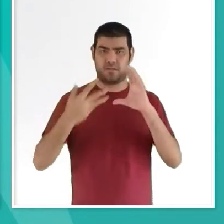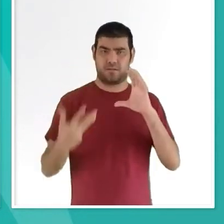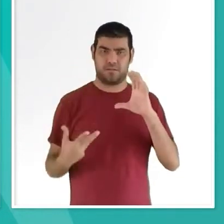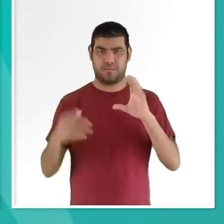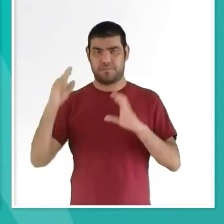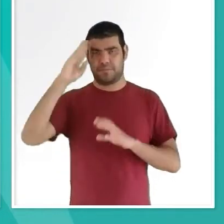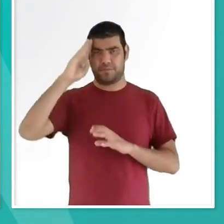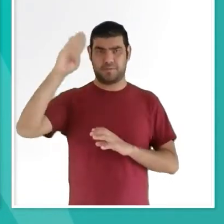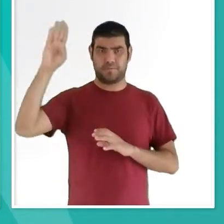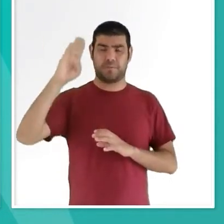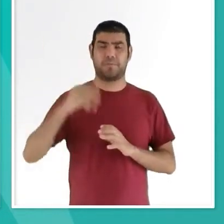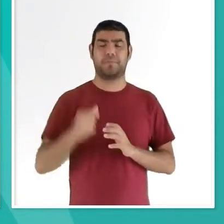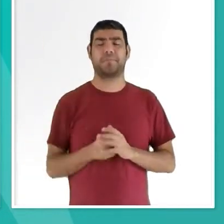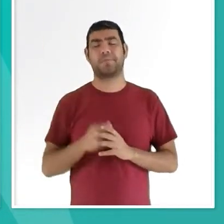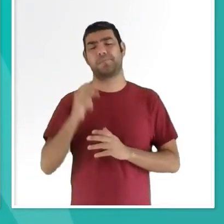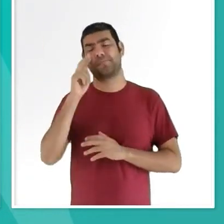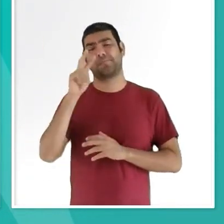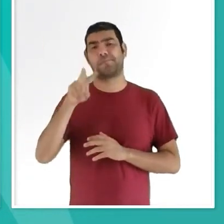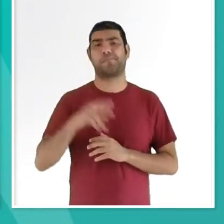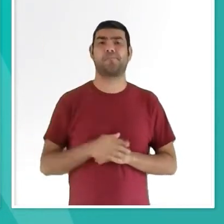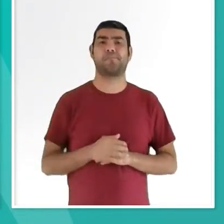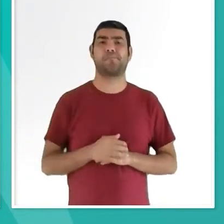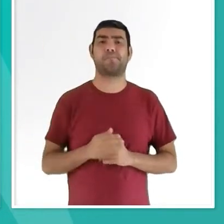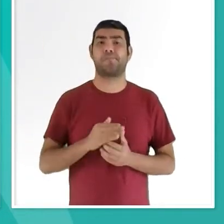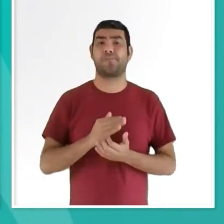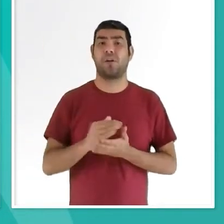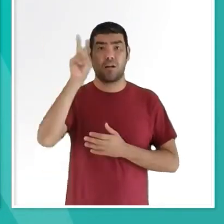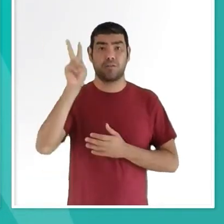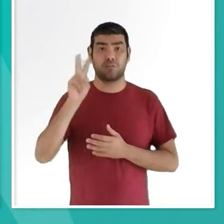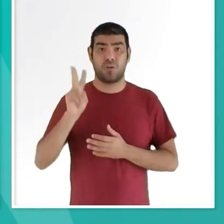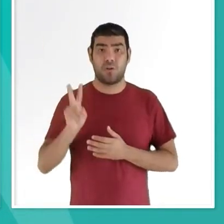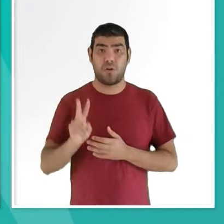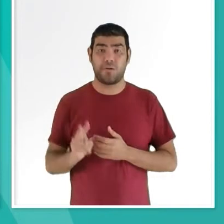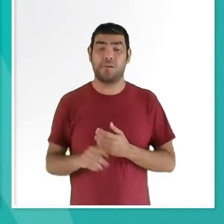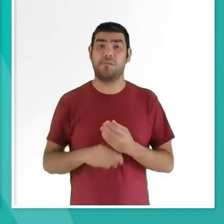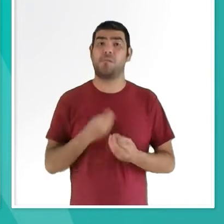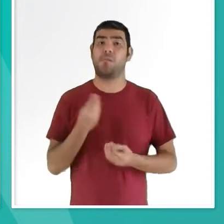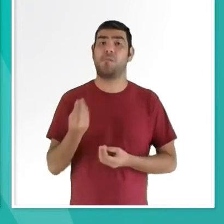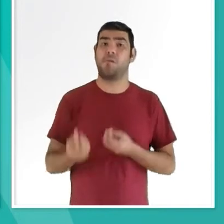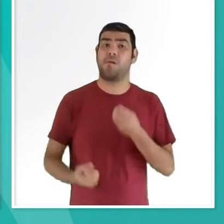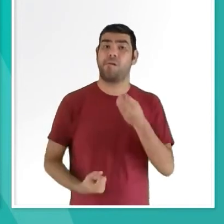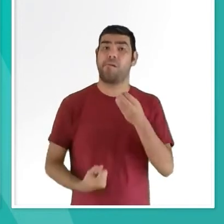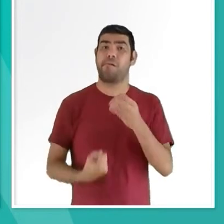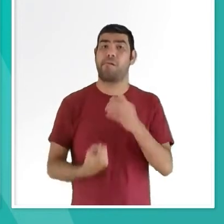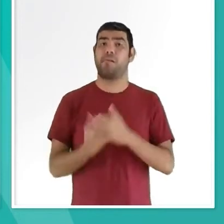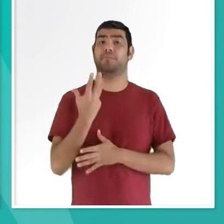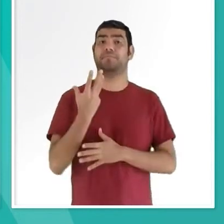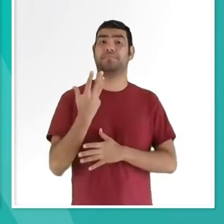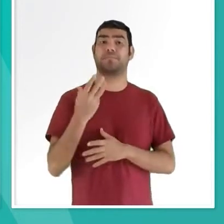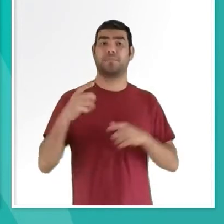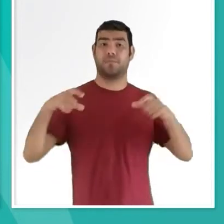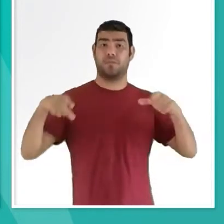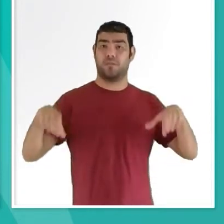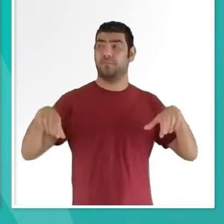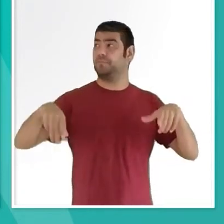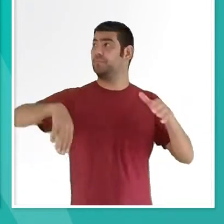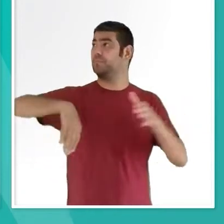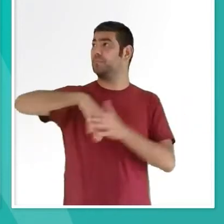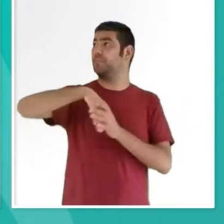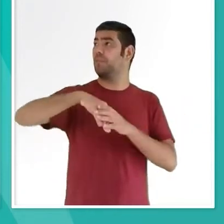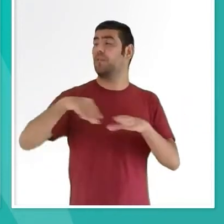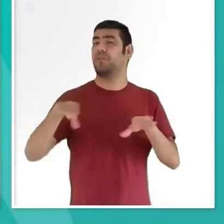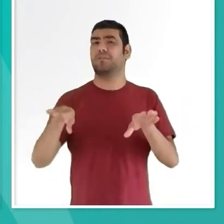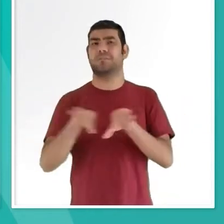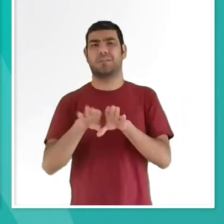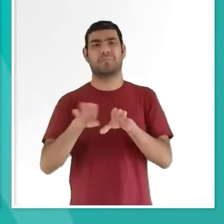futebol, começando pela história, a história desse jogo tão interessante e também tão cheio de